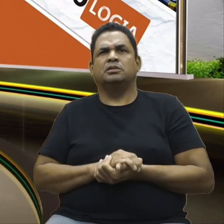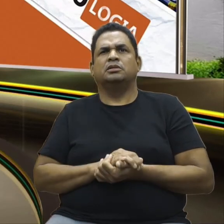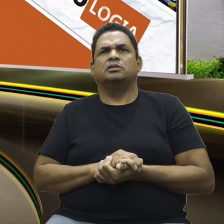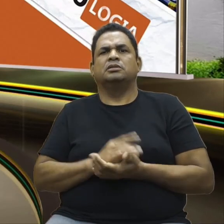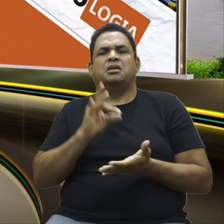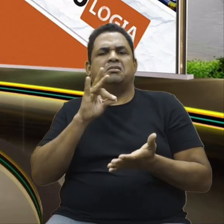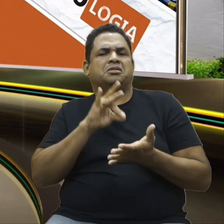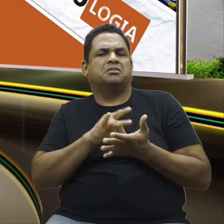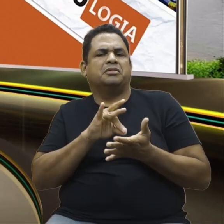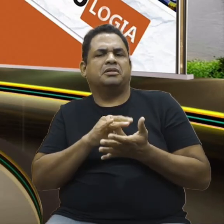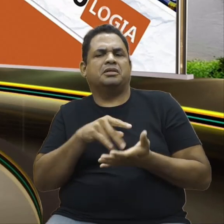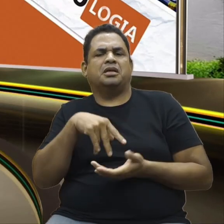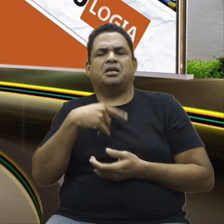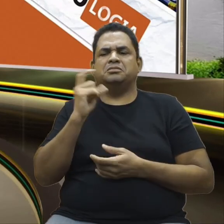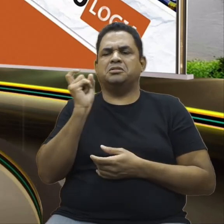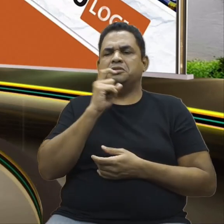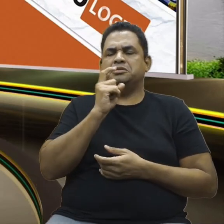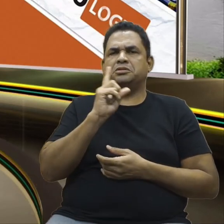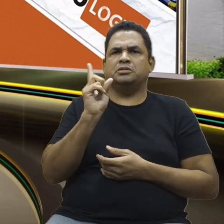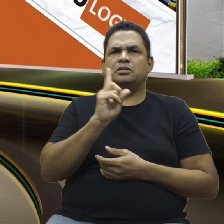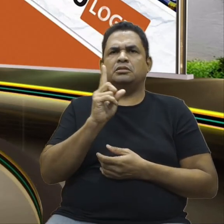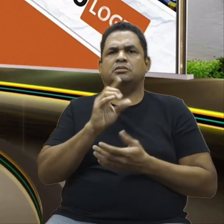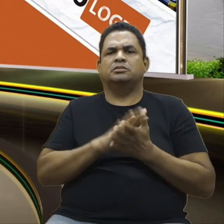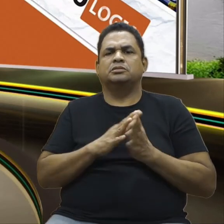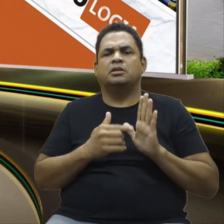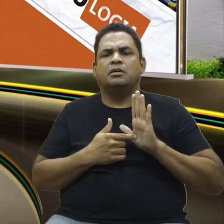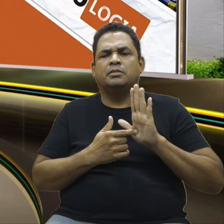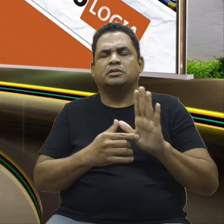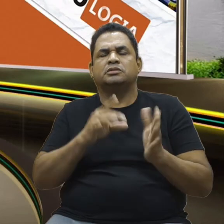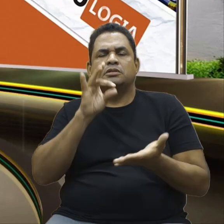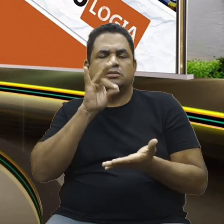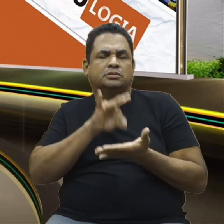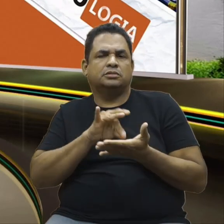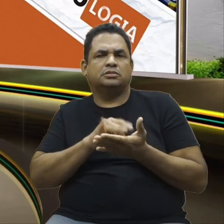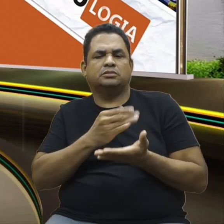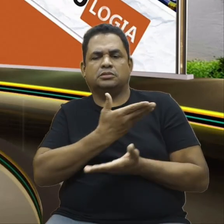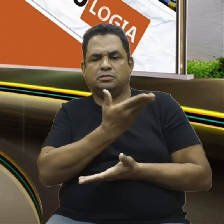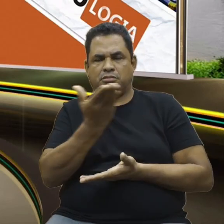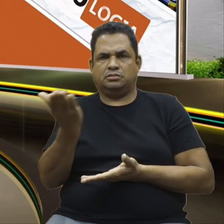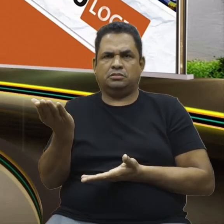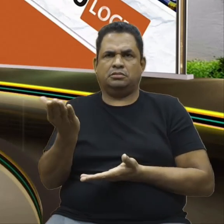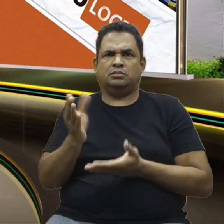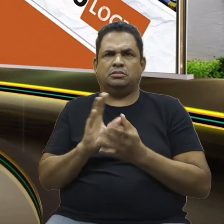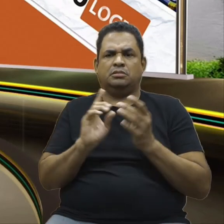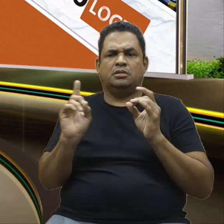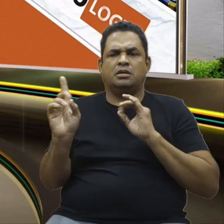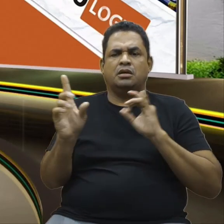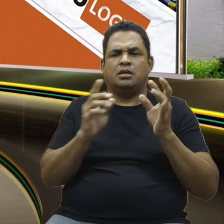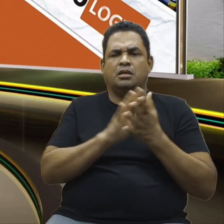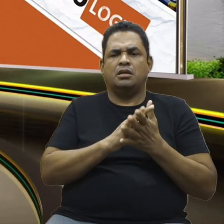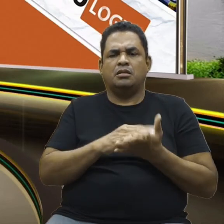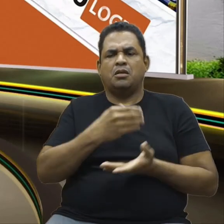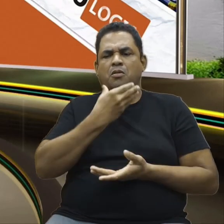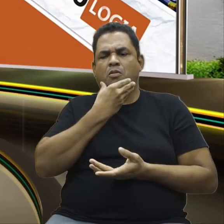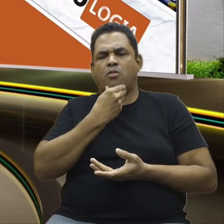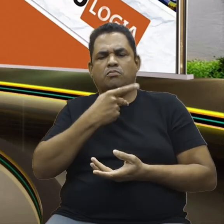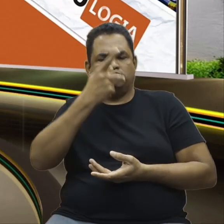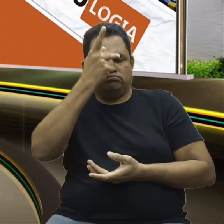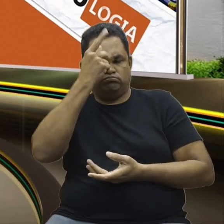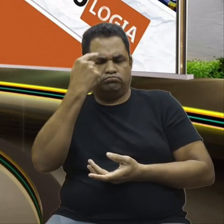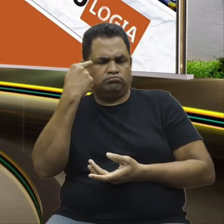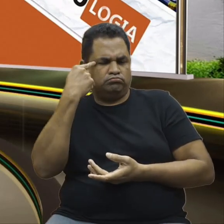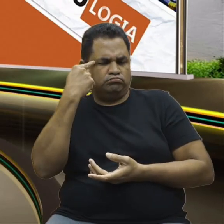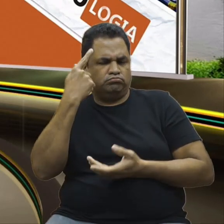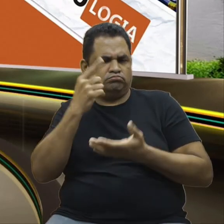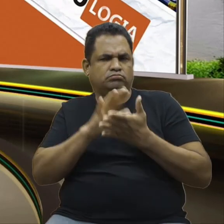verdades, mentiras, enfim, eu estou aqui para apresentar os fatos. Os fatos estão aí. Cada pensador tem a sua forma de pensar,